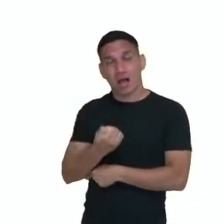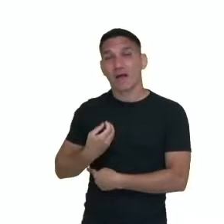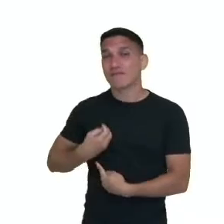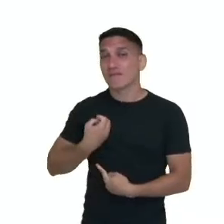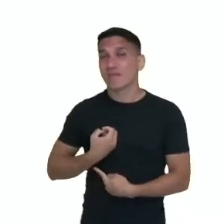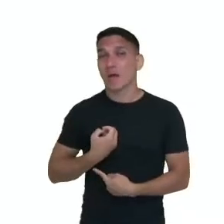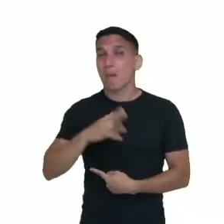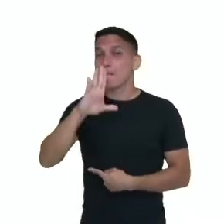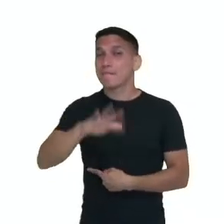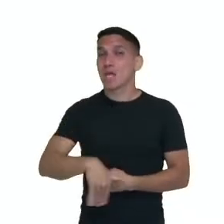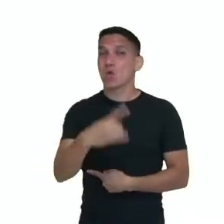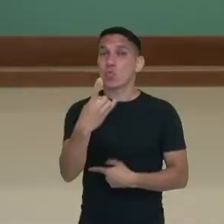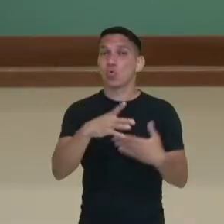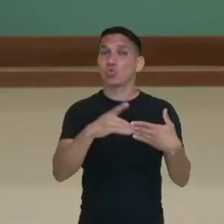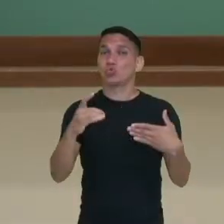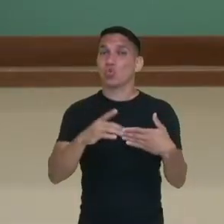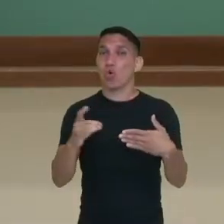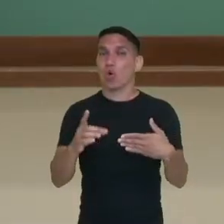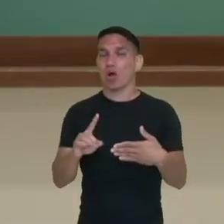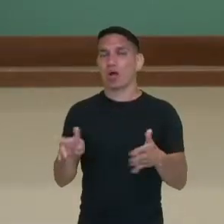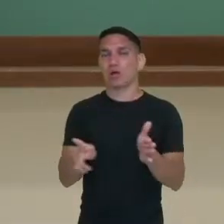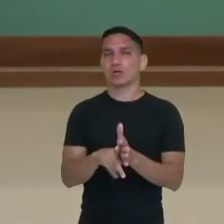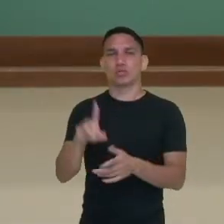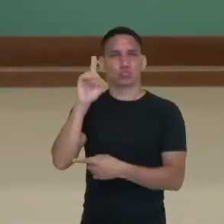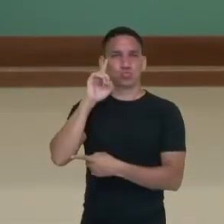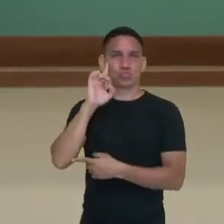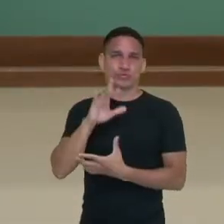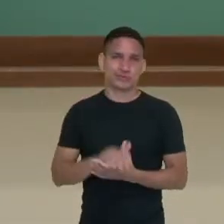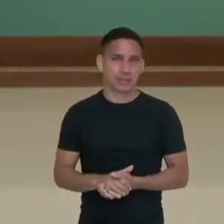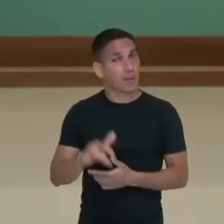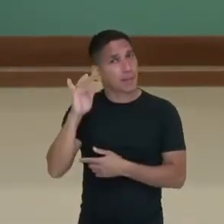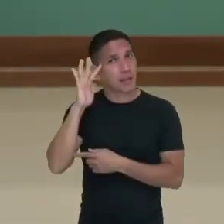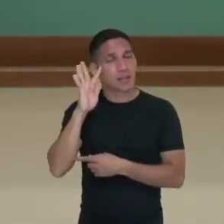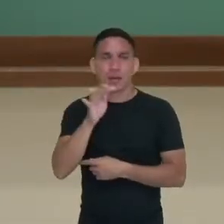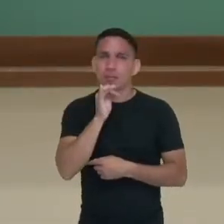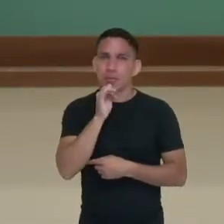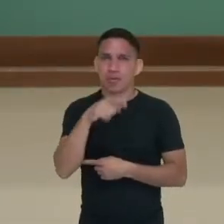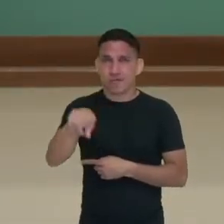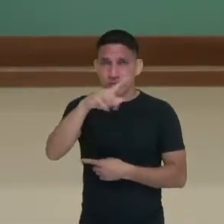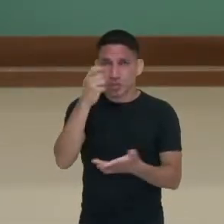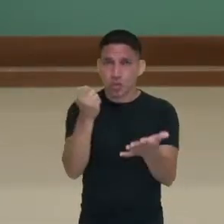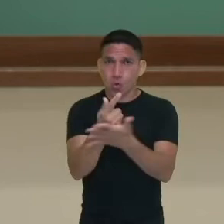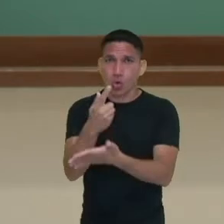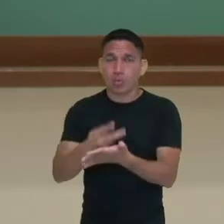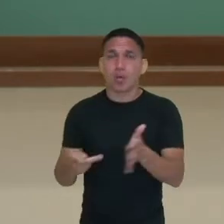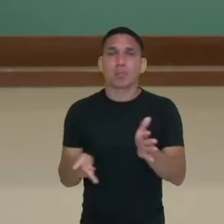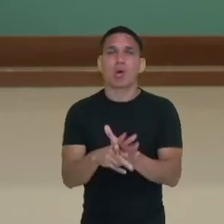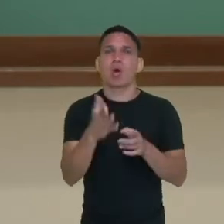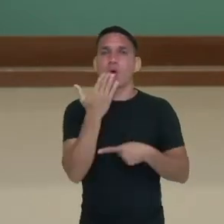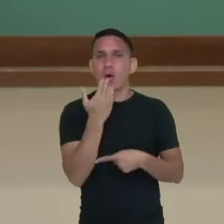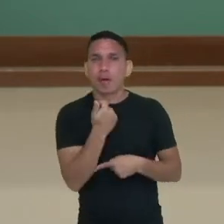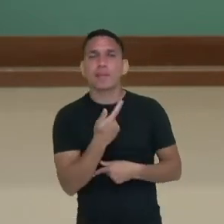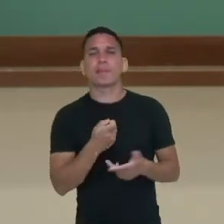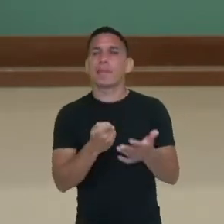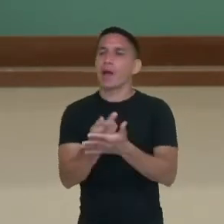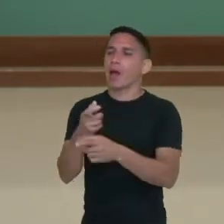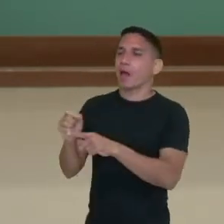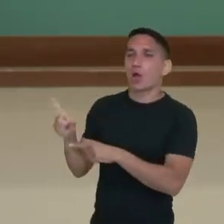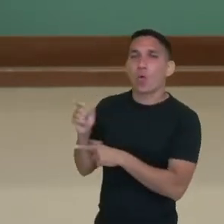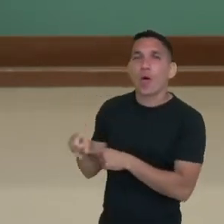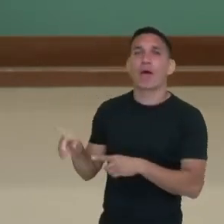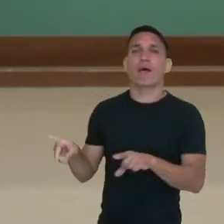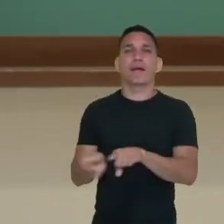o que é viver com menos de $1 por dia, né? Imagine você para comprar alimentos, pagar o aluguel, poder